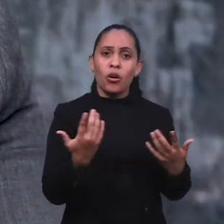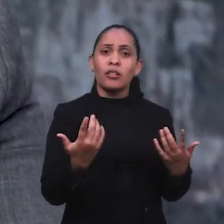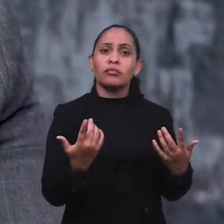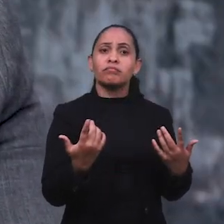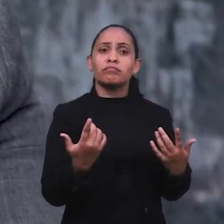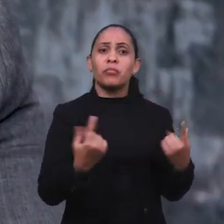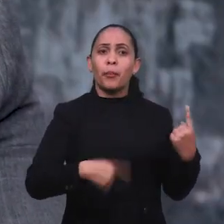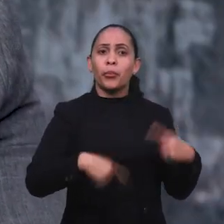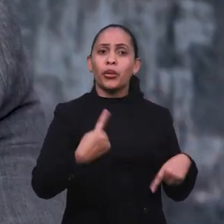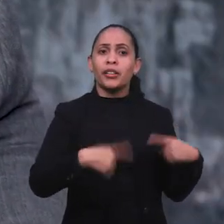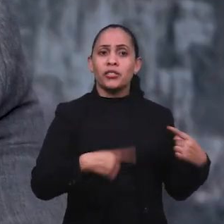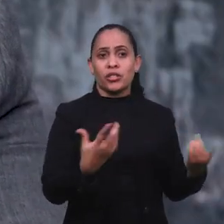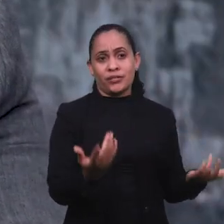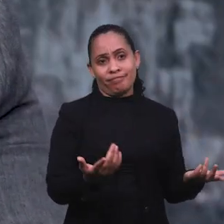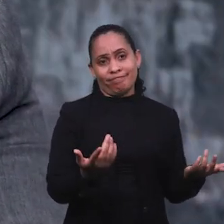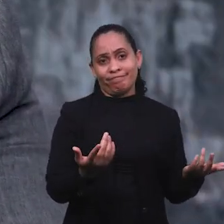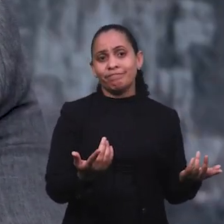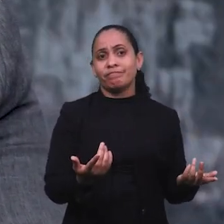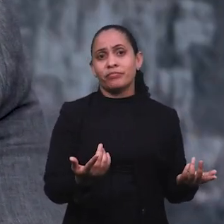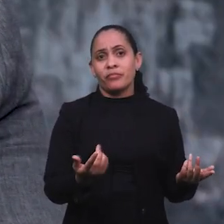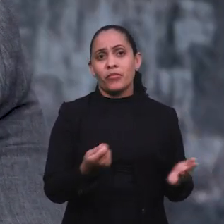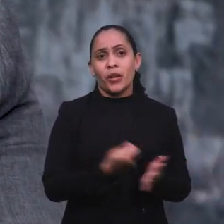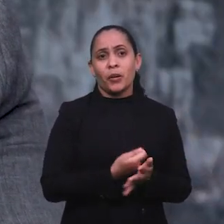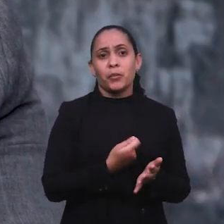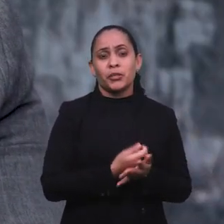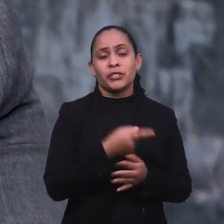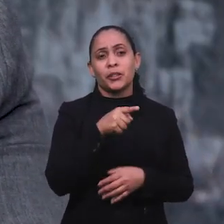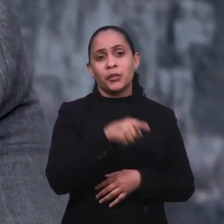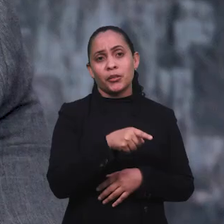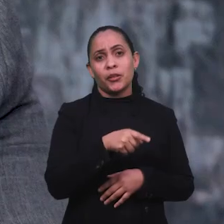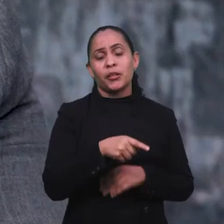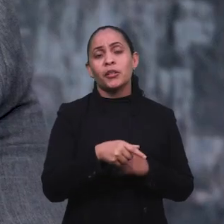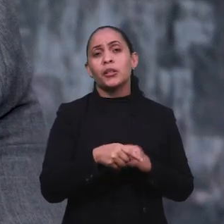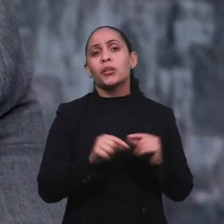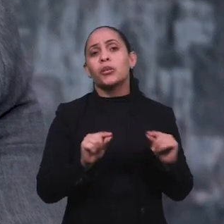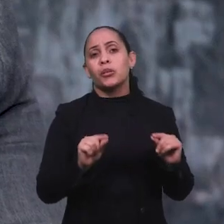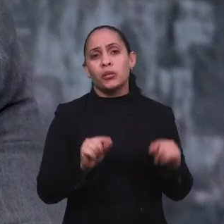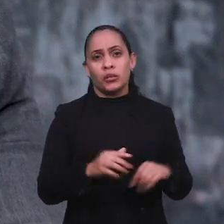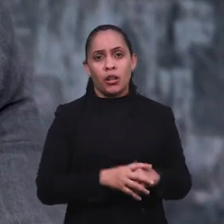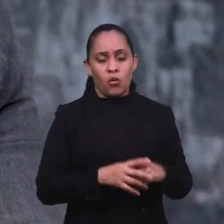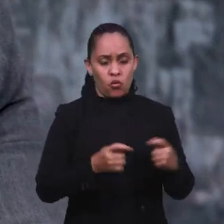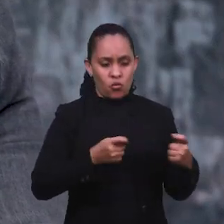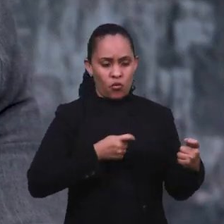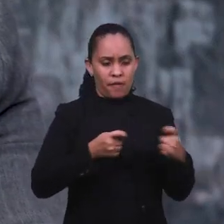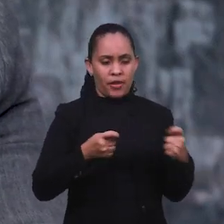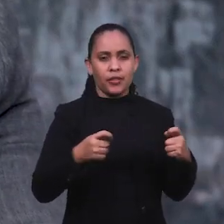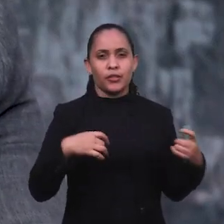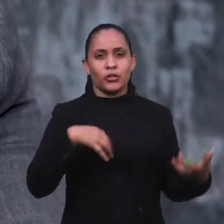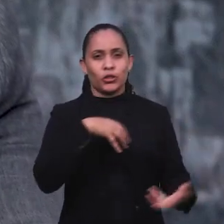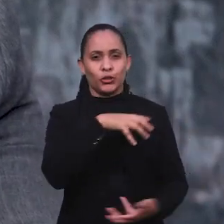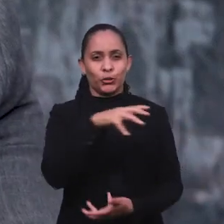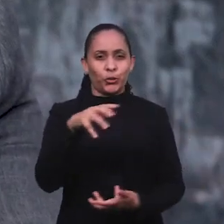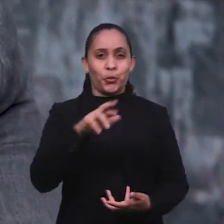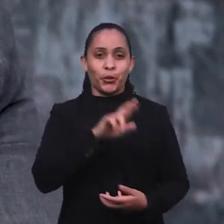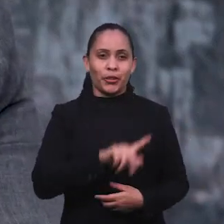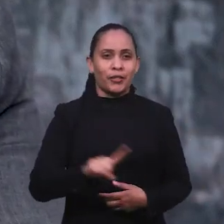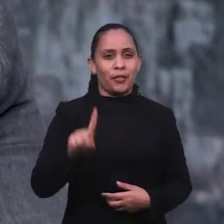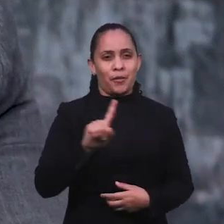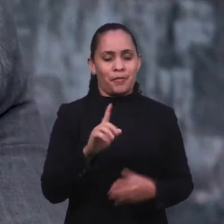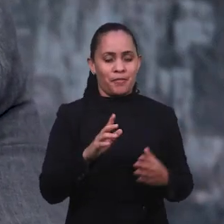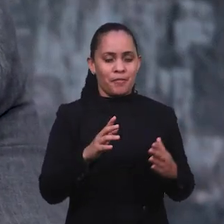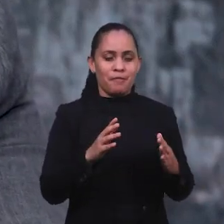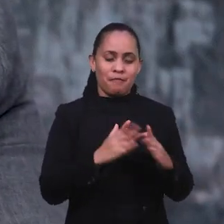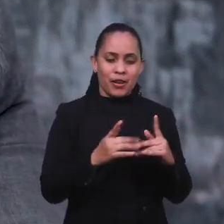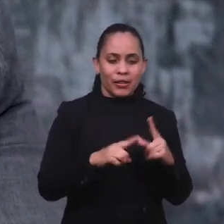ver a igreja cada vez mais reivindicando para si o papel de governante do mundo. Não é uma igreja serva, mas